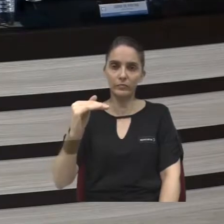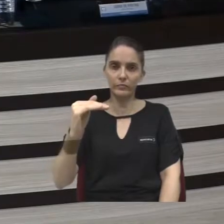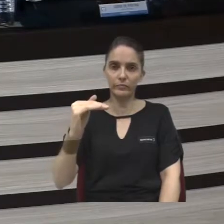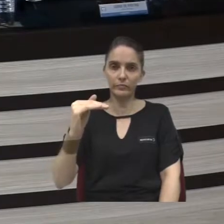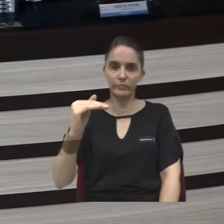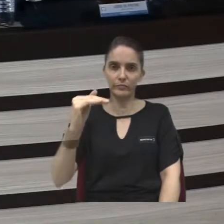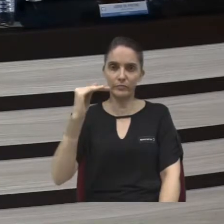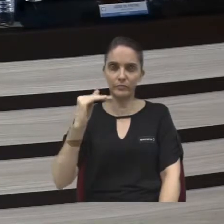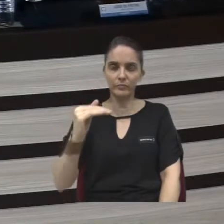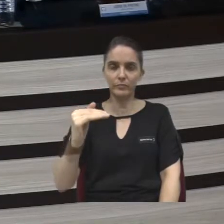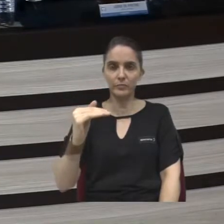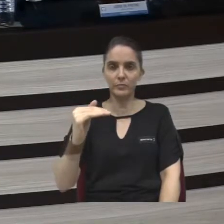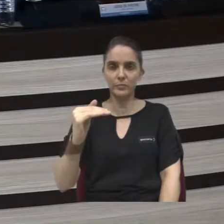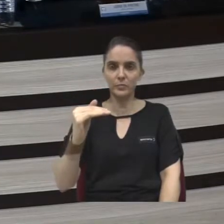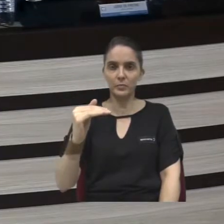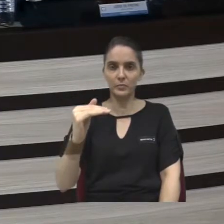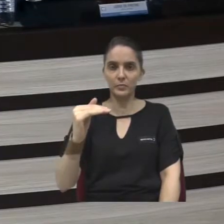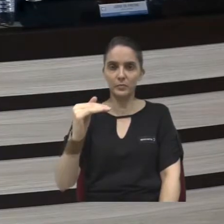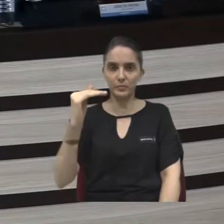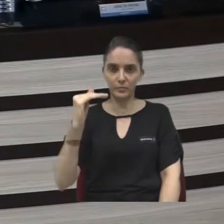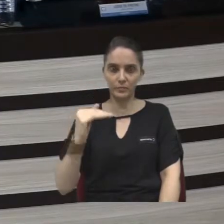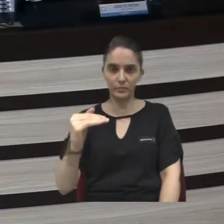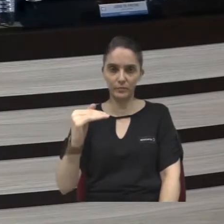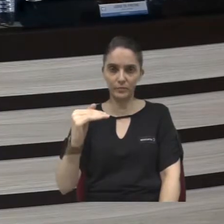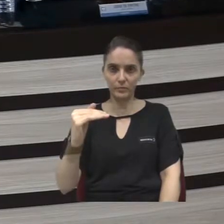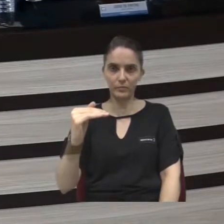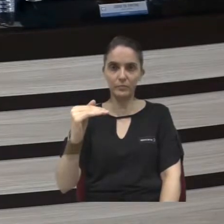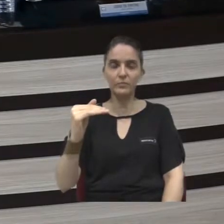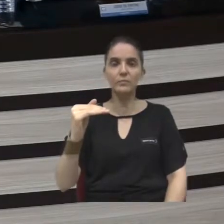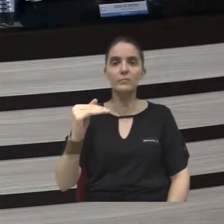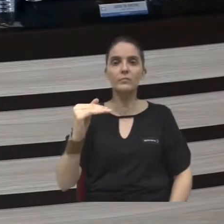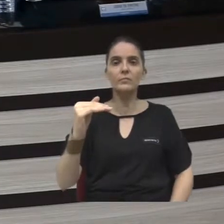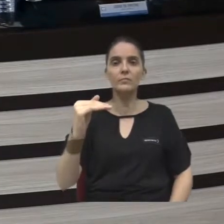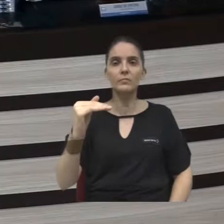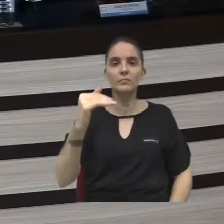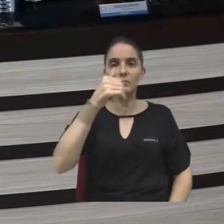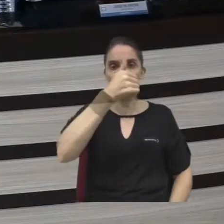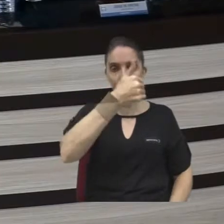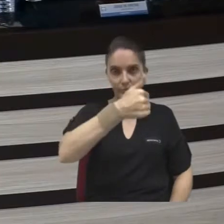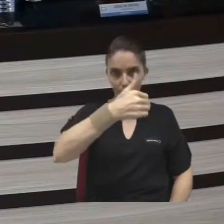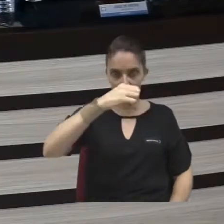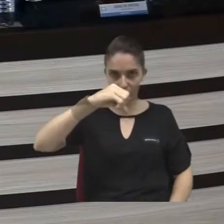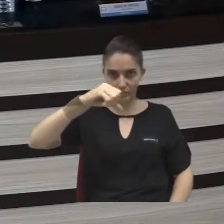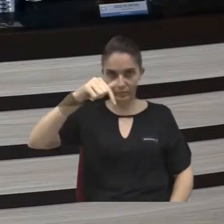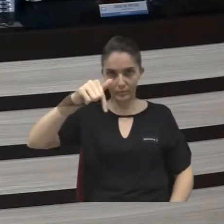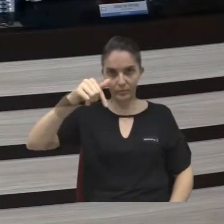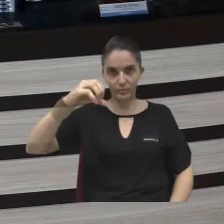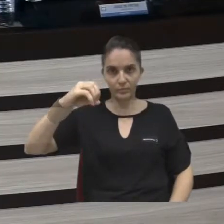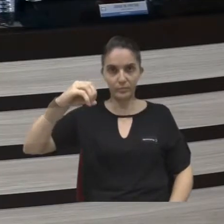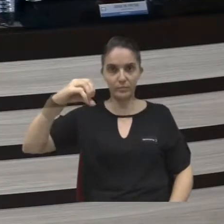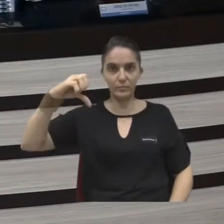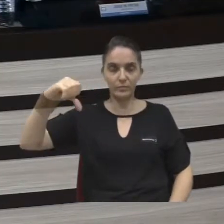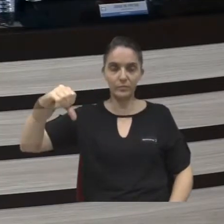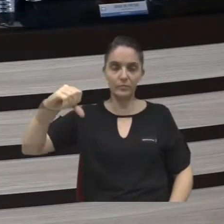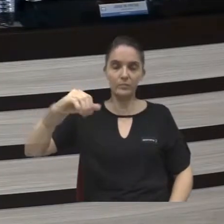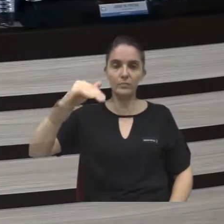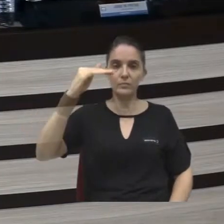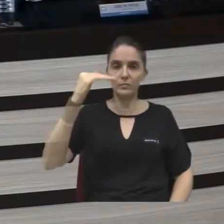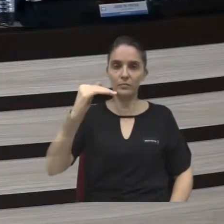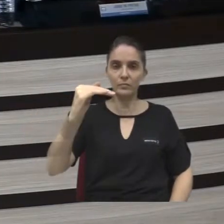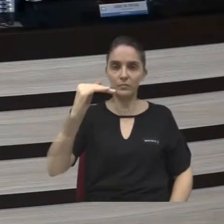19.706, 19.707, 19.709, 19.710,